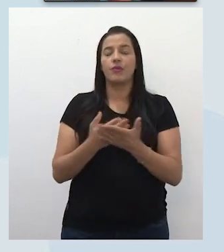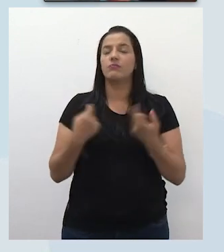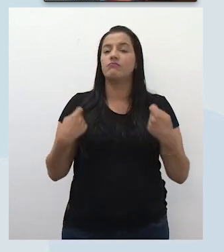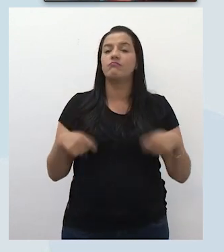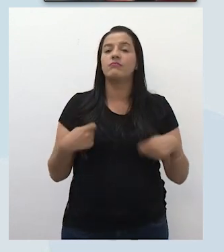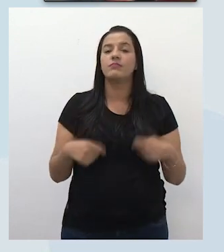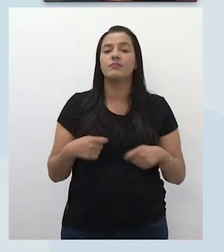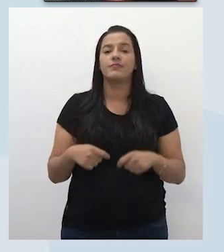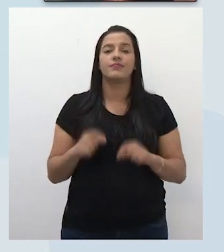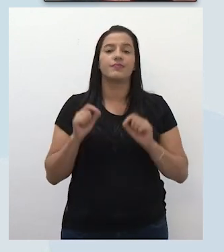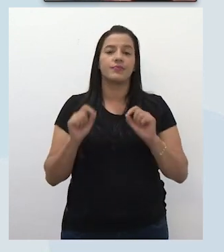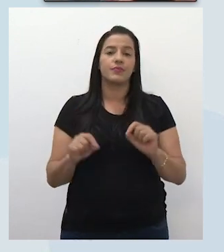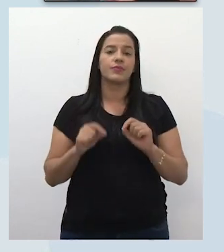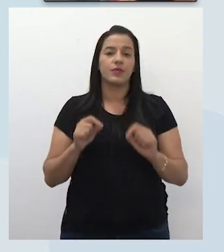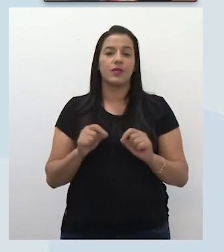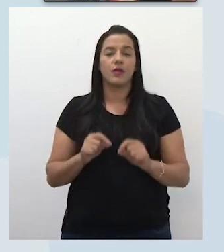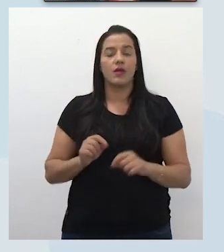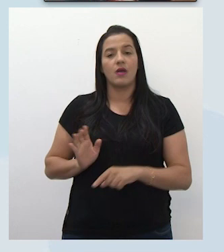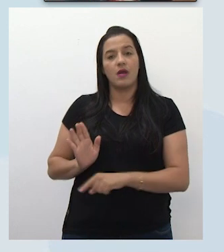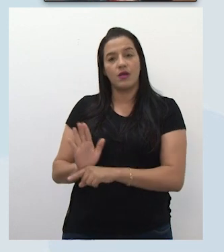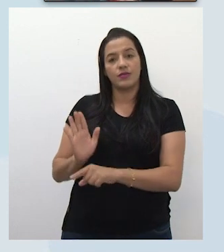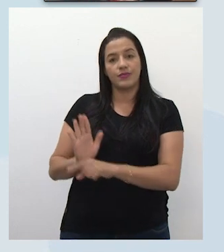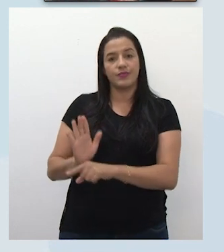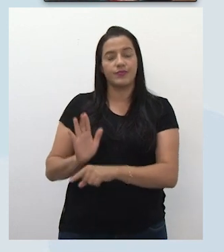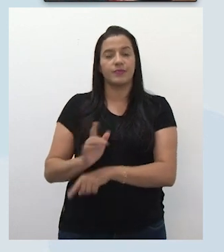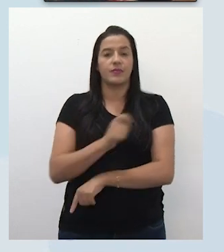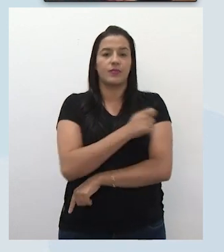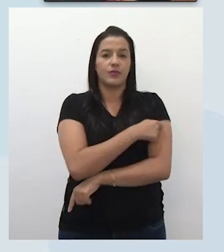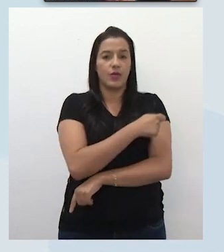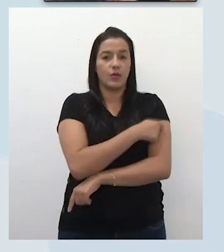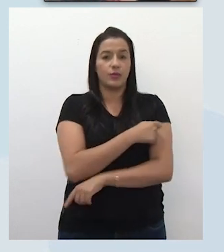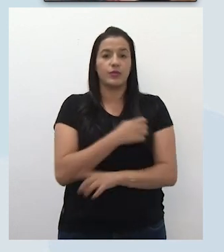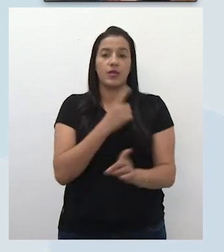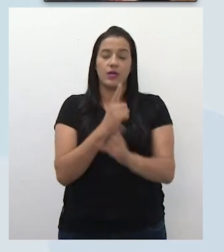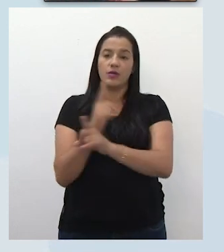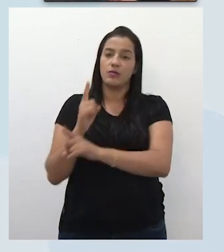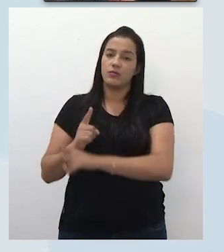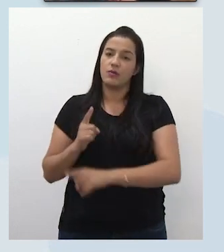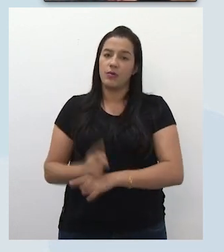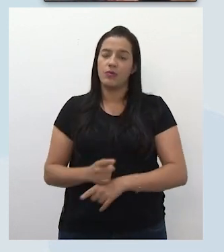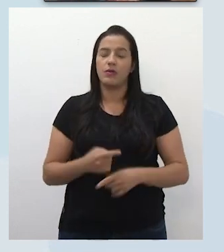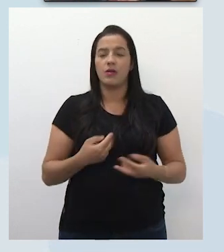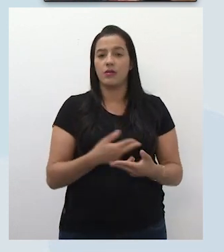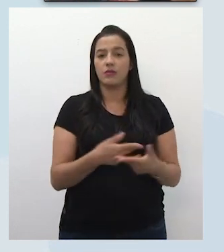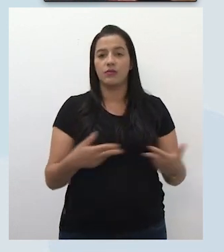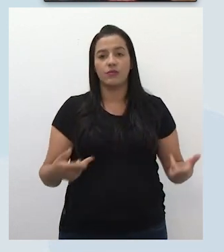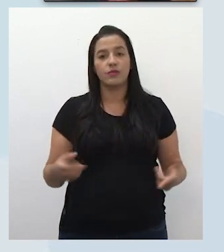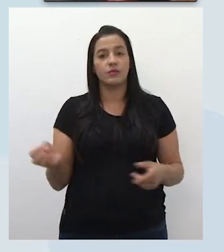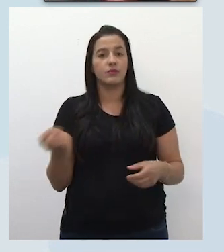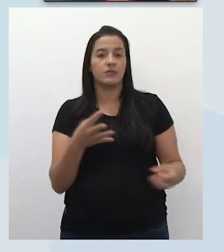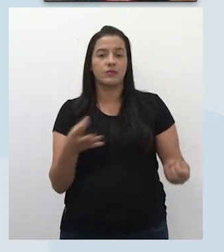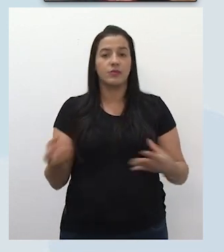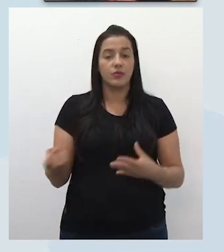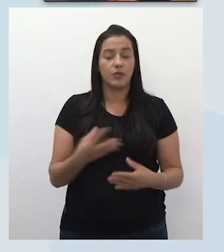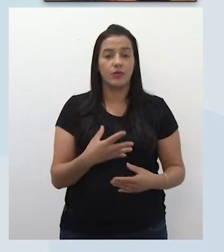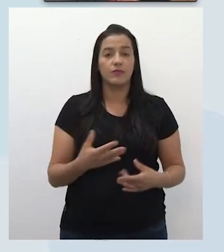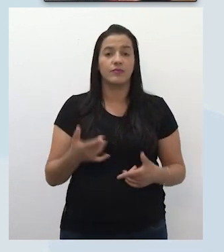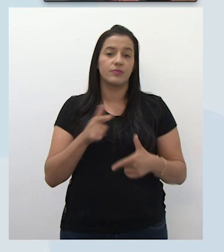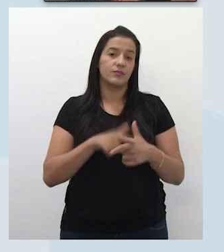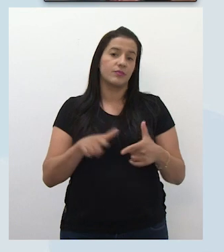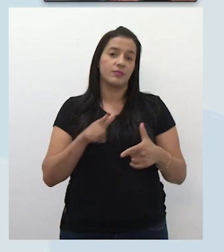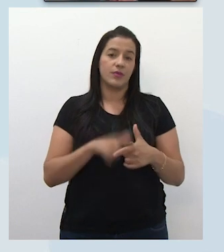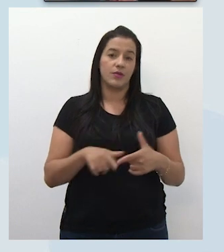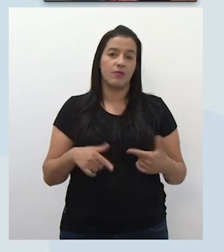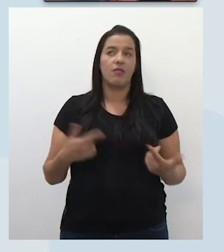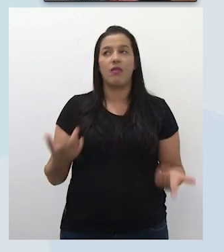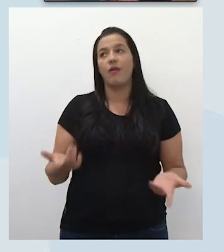tudo, instigar os alunos a encontrar soluções novas para os novos problemas, e não